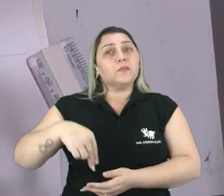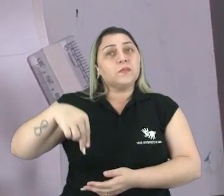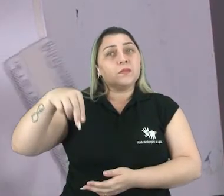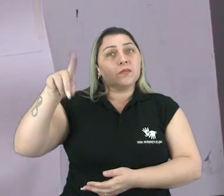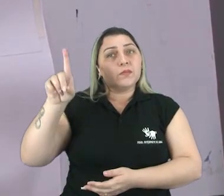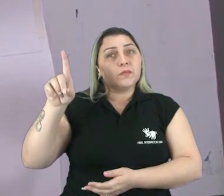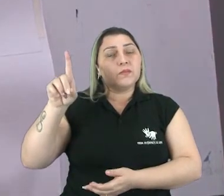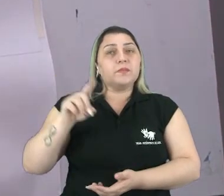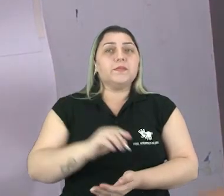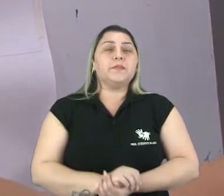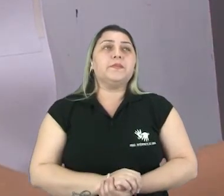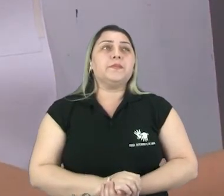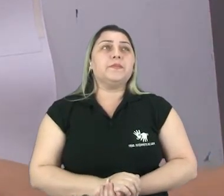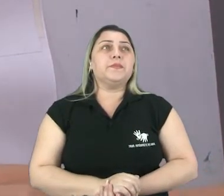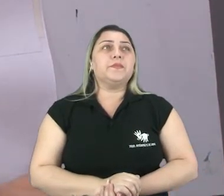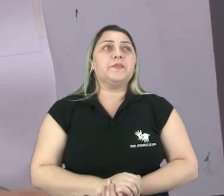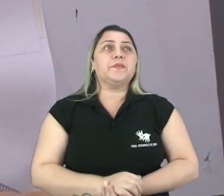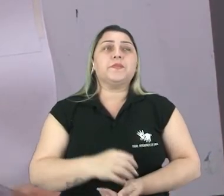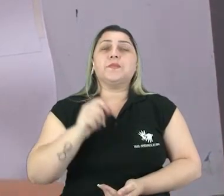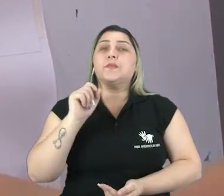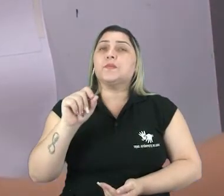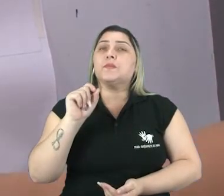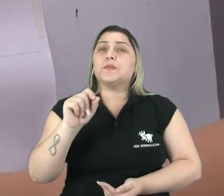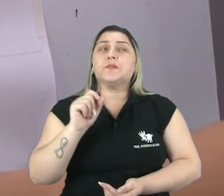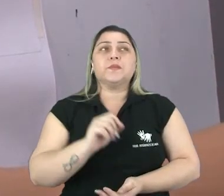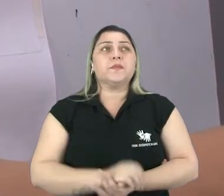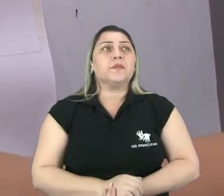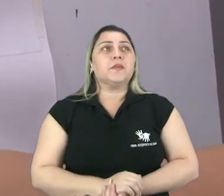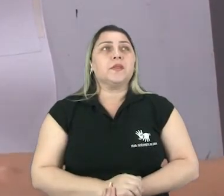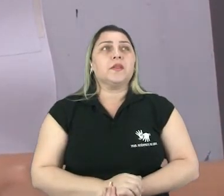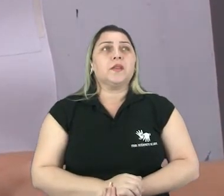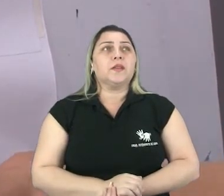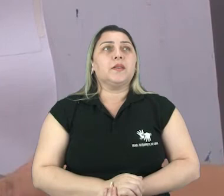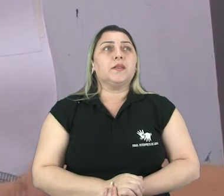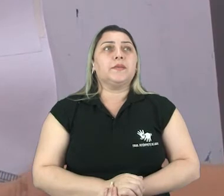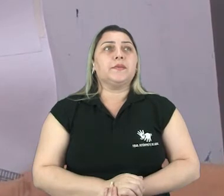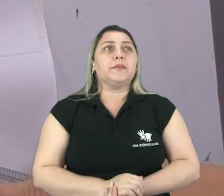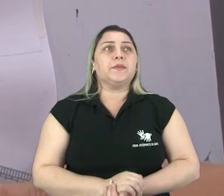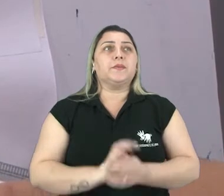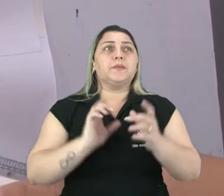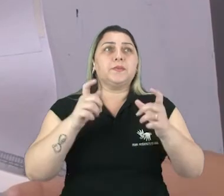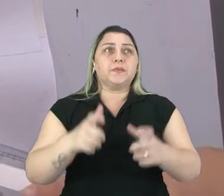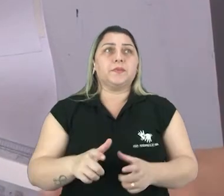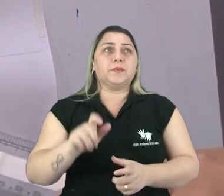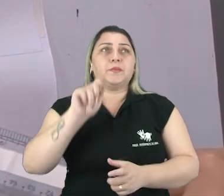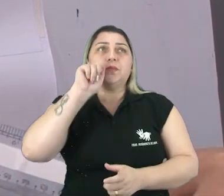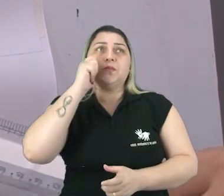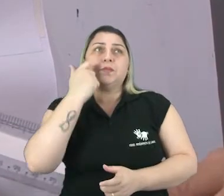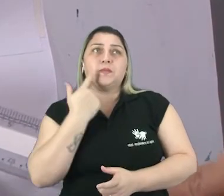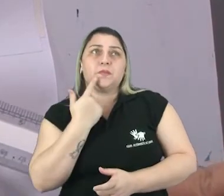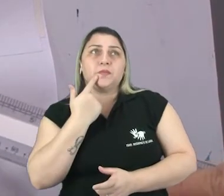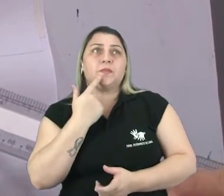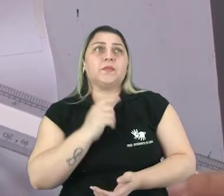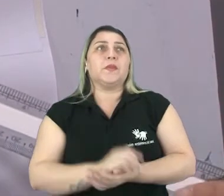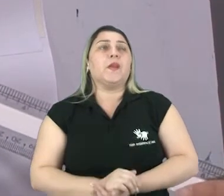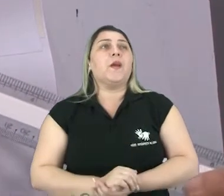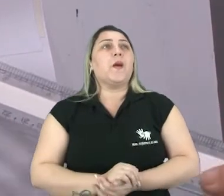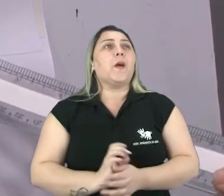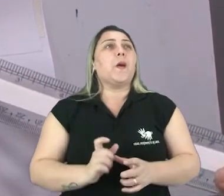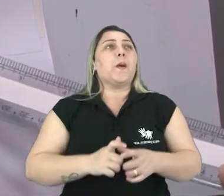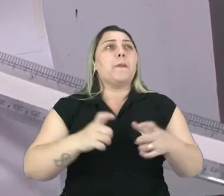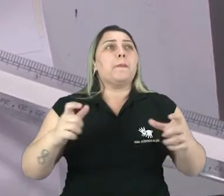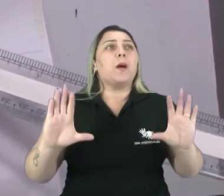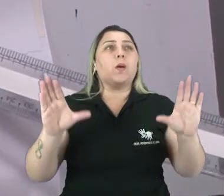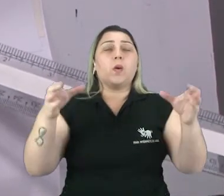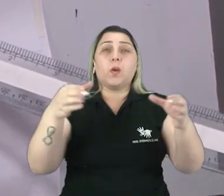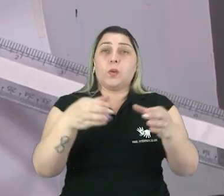Nordeste, tá? Então, o que foi o Quilombo dos Palmares? O Quilombo dos Palmares, localizado no atual território